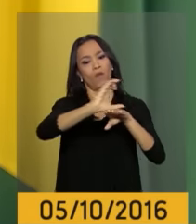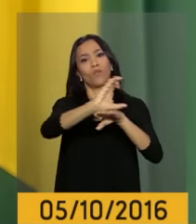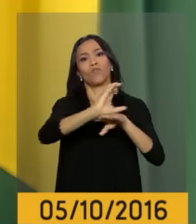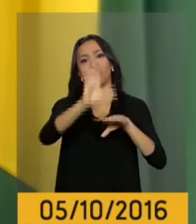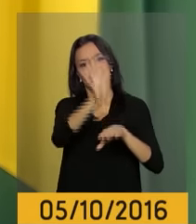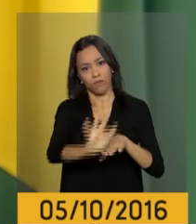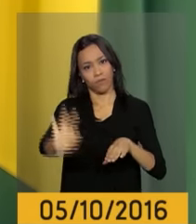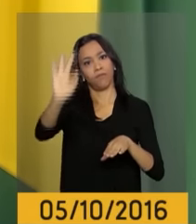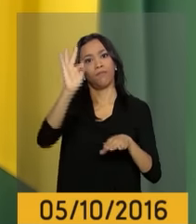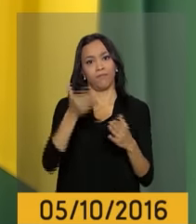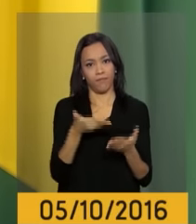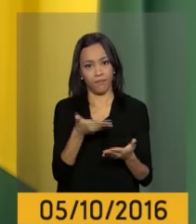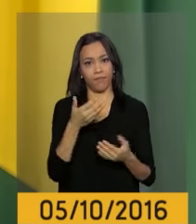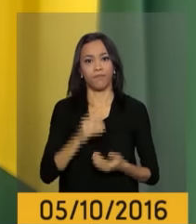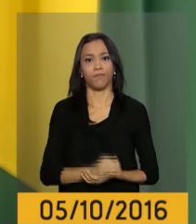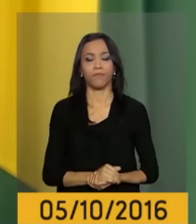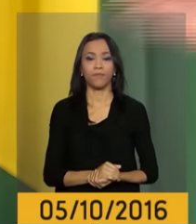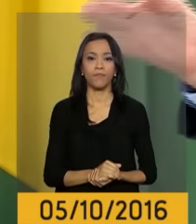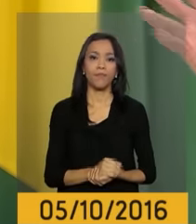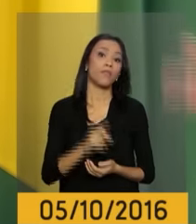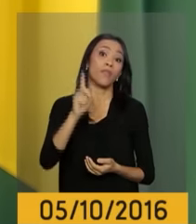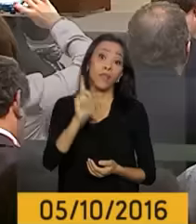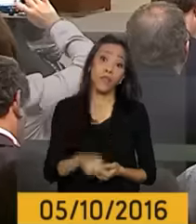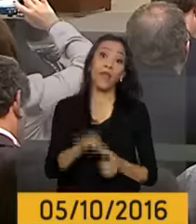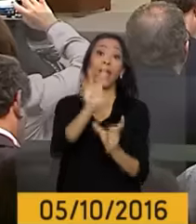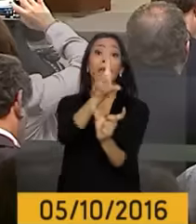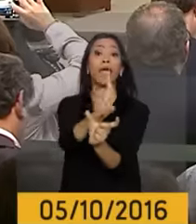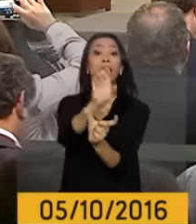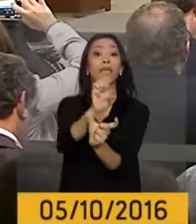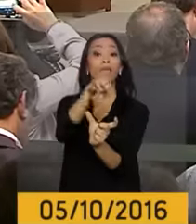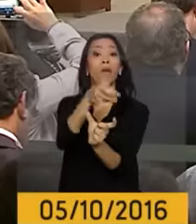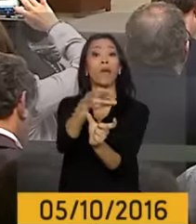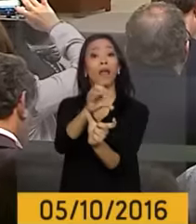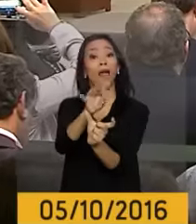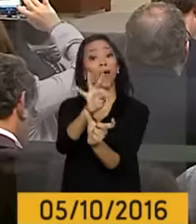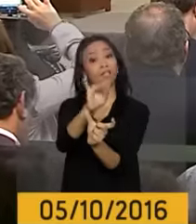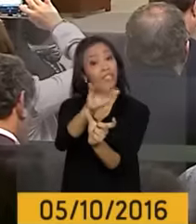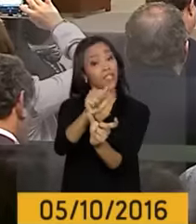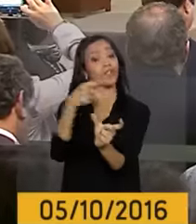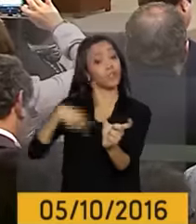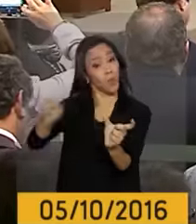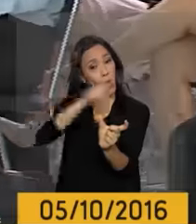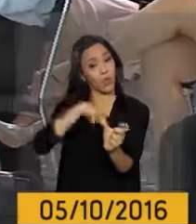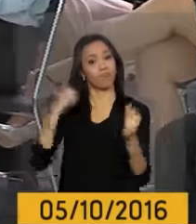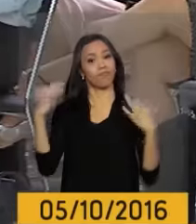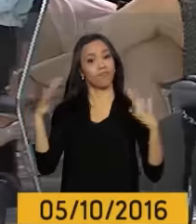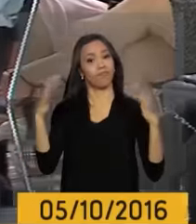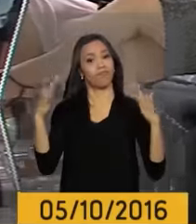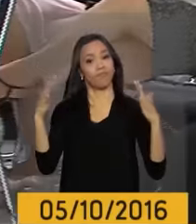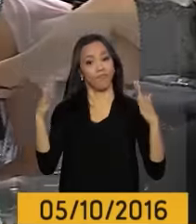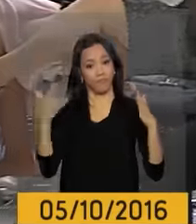E, por ser democrática, merece o aplauso que espontaneamente se deu.